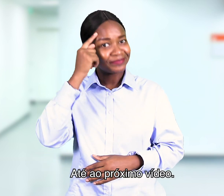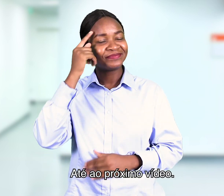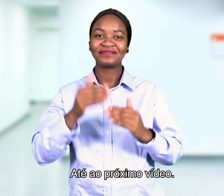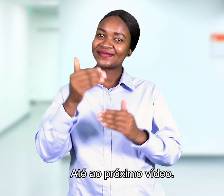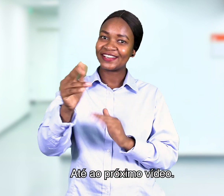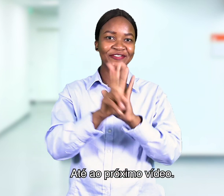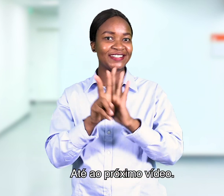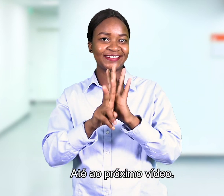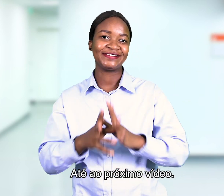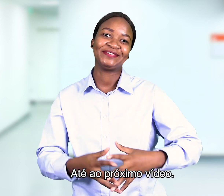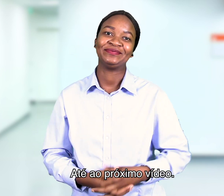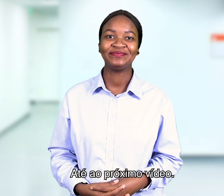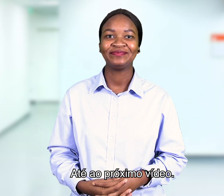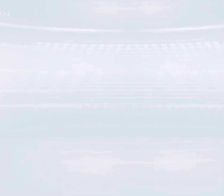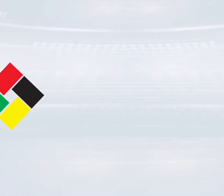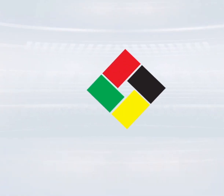Olá,